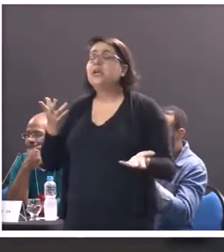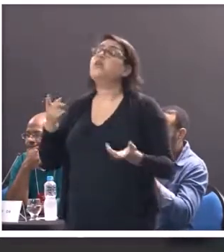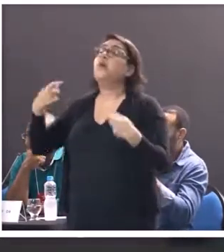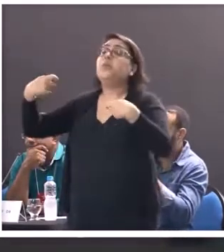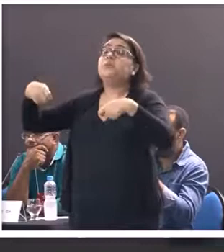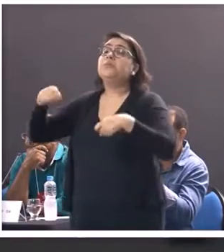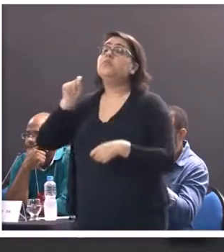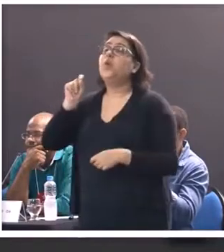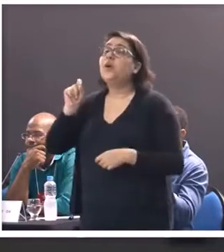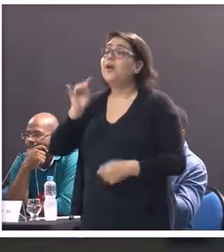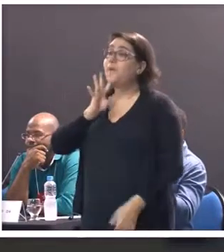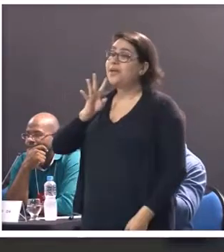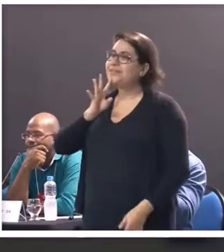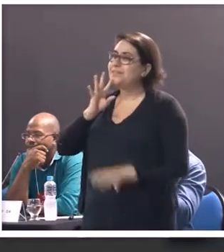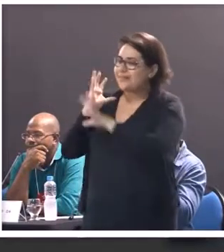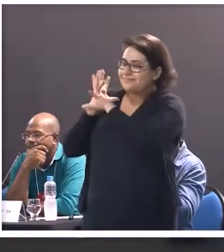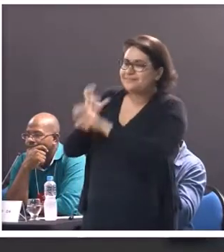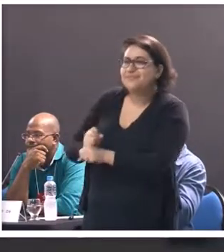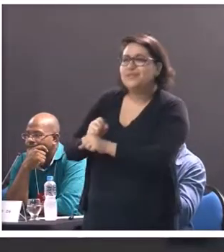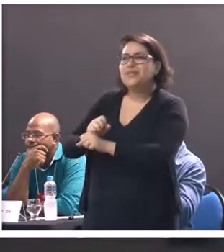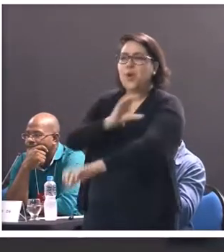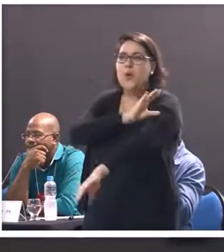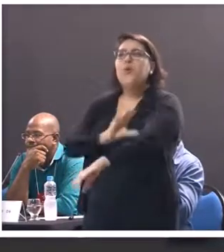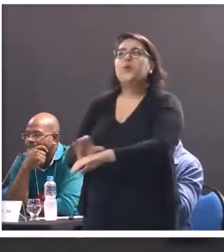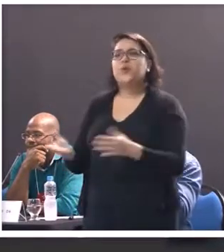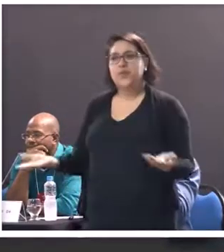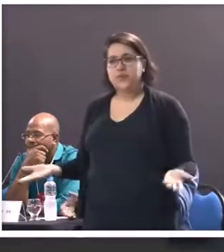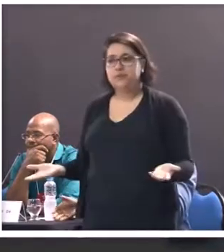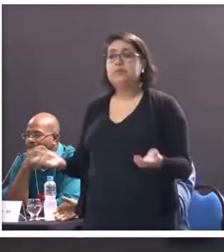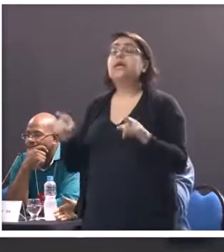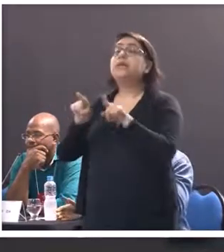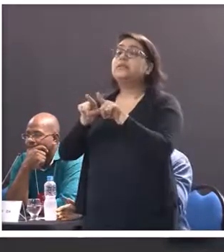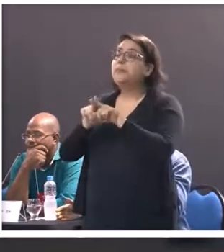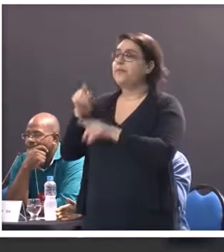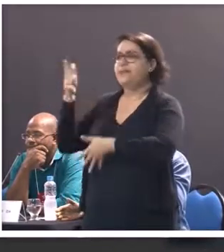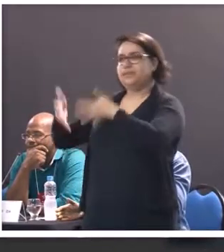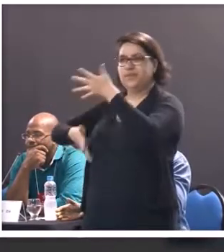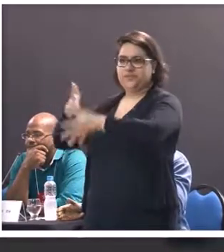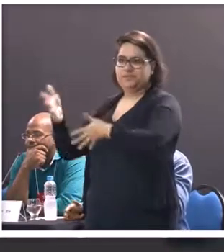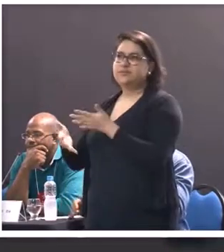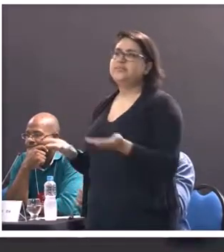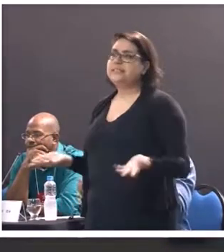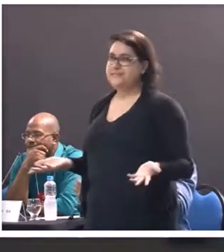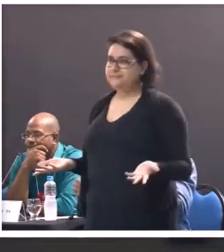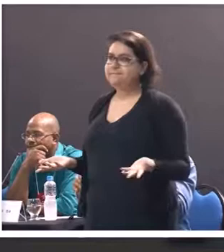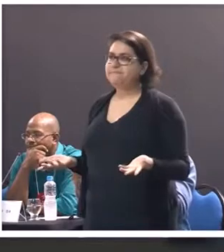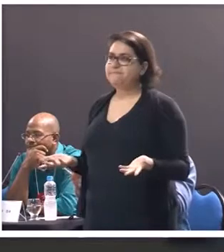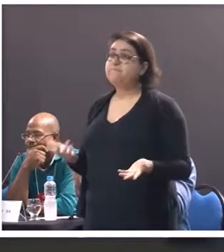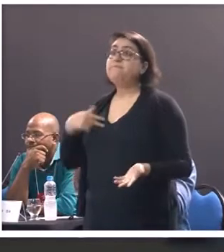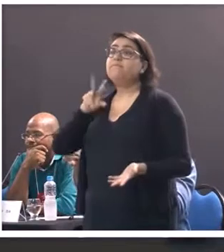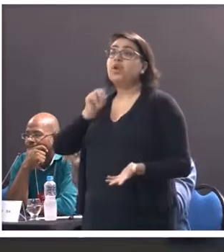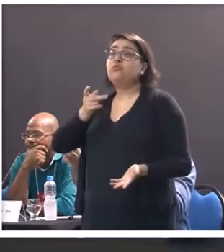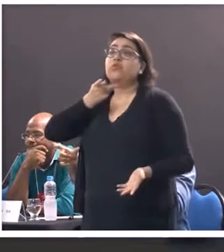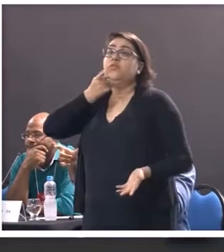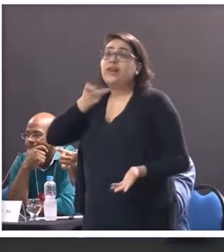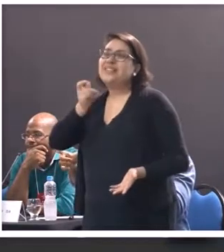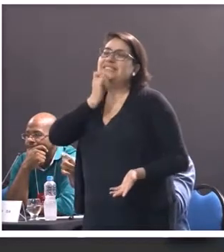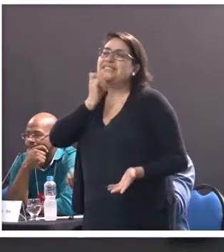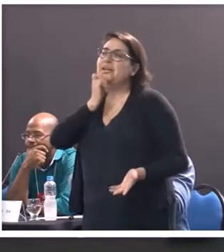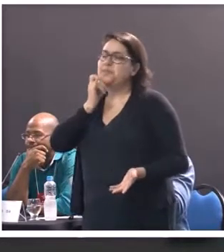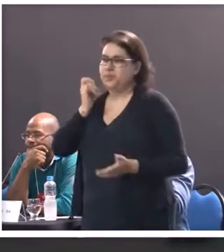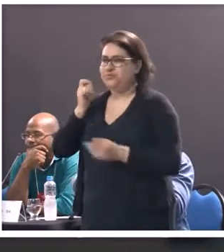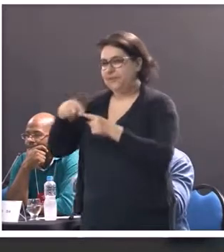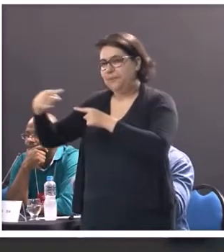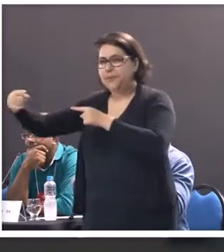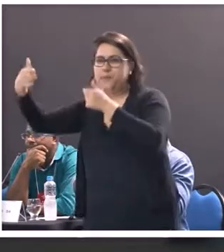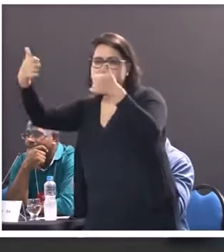você ter esse conhecimento cultural. Isso também vai se tratar na língua de sinais, que eu vou dar alguns exemplos mais